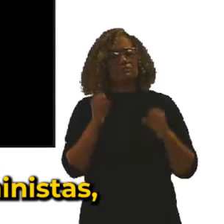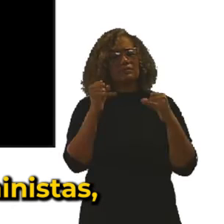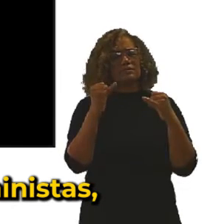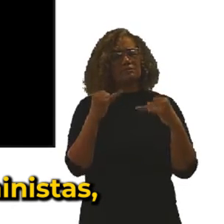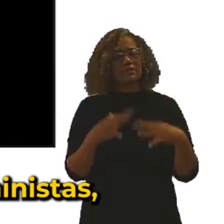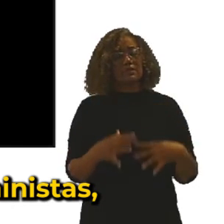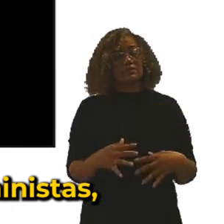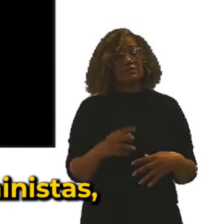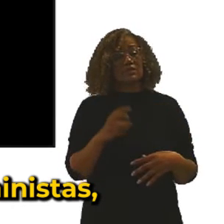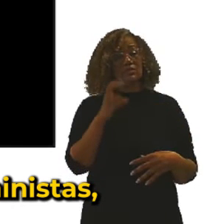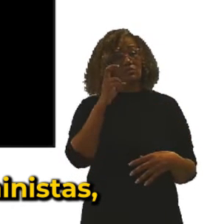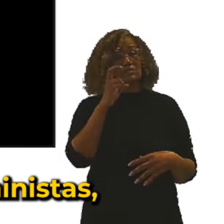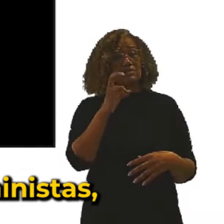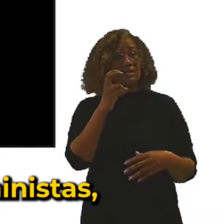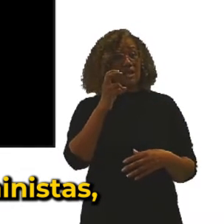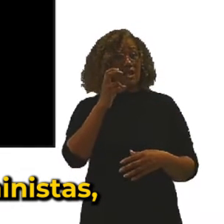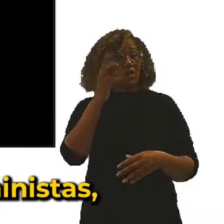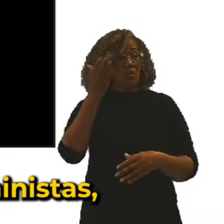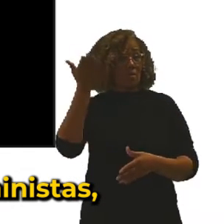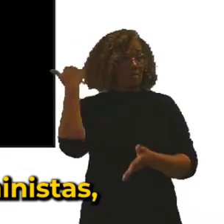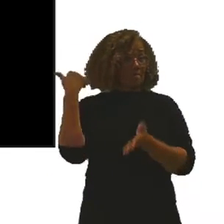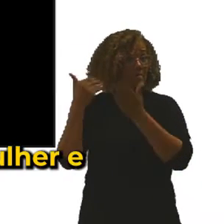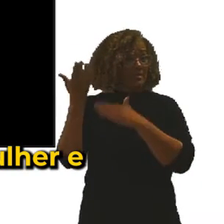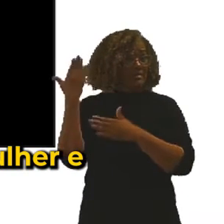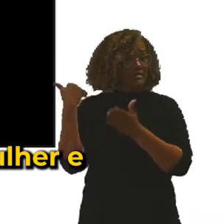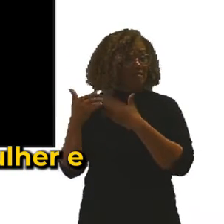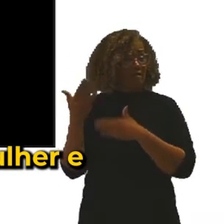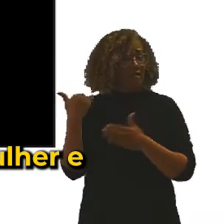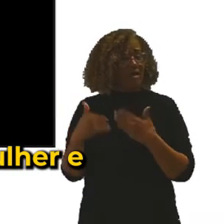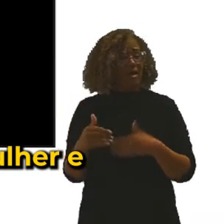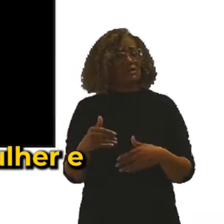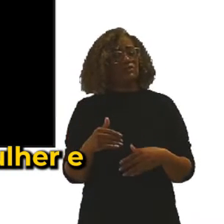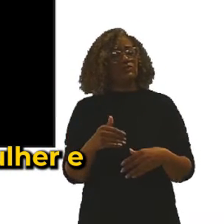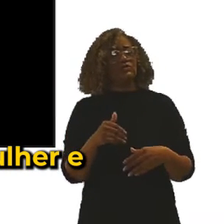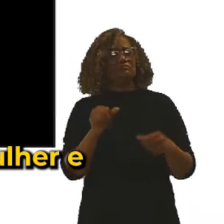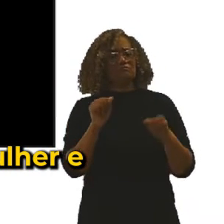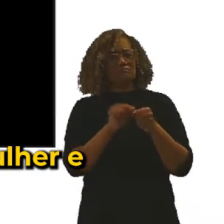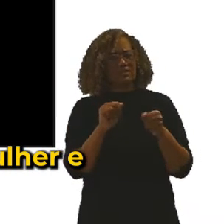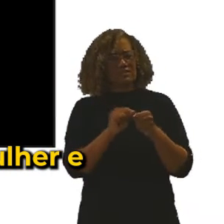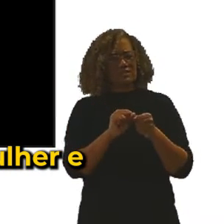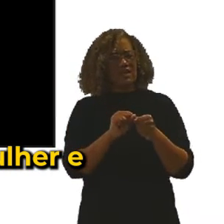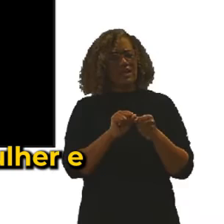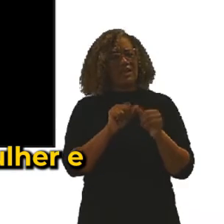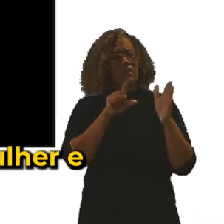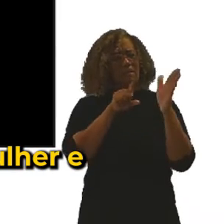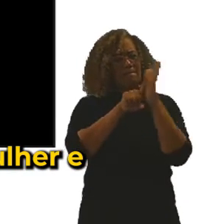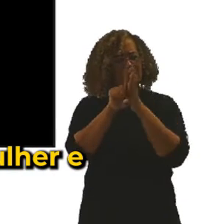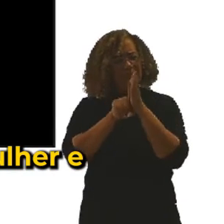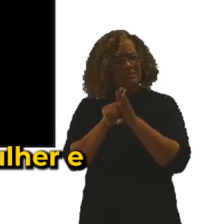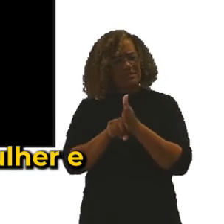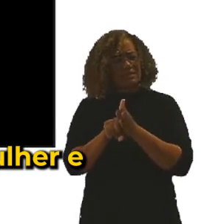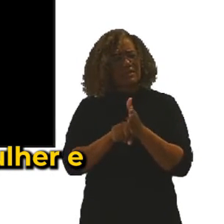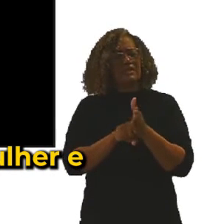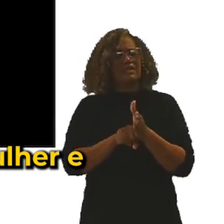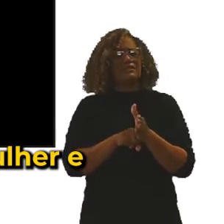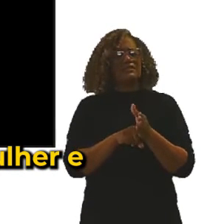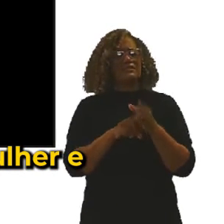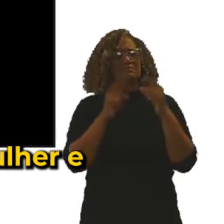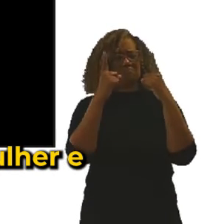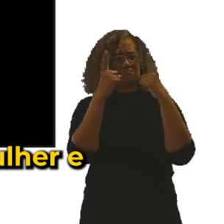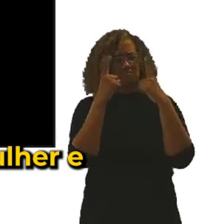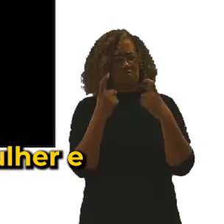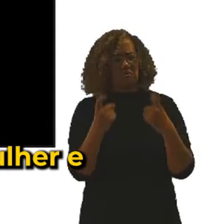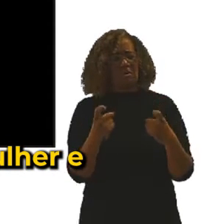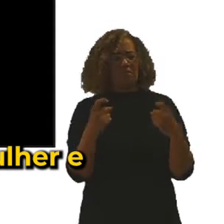5 décadas, né, de pesquisas feministas, de pesquisas sobre a violência contra a mulher, não